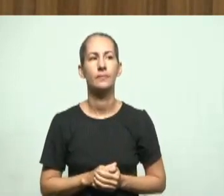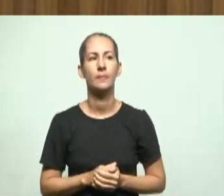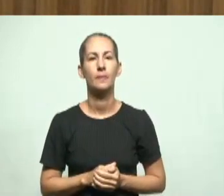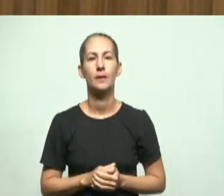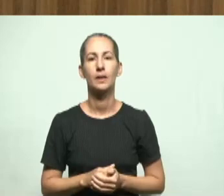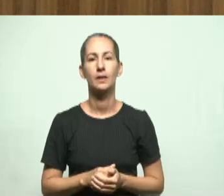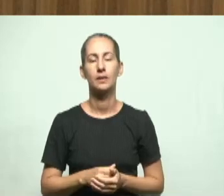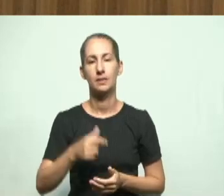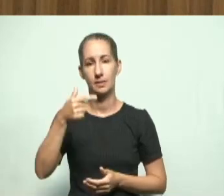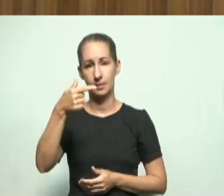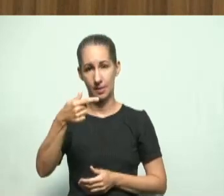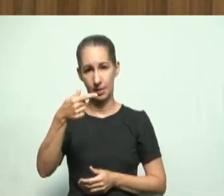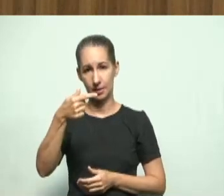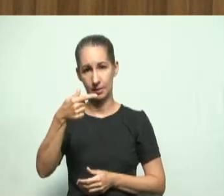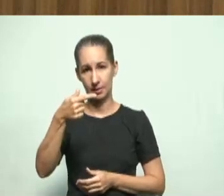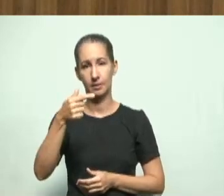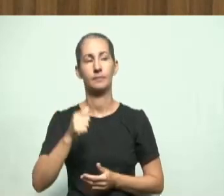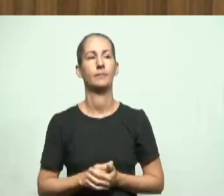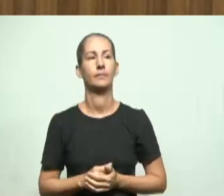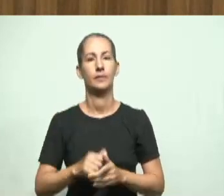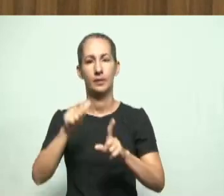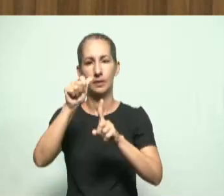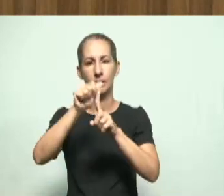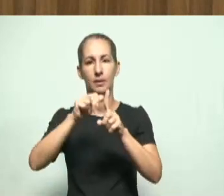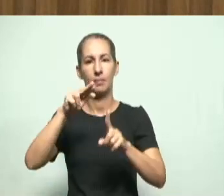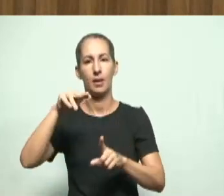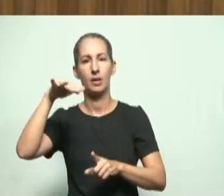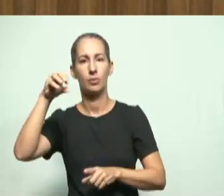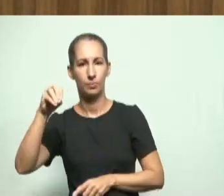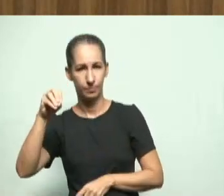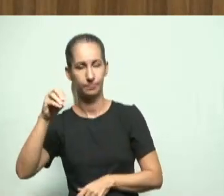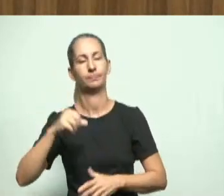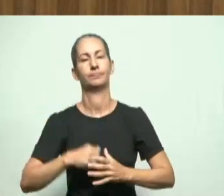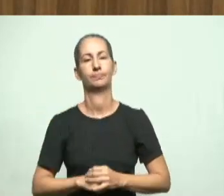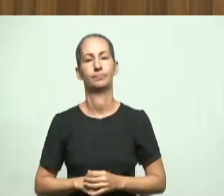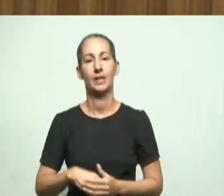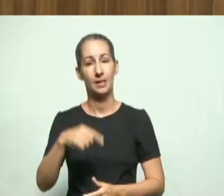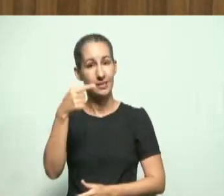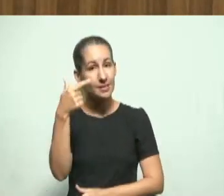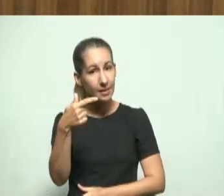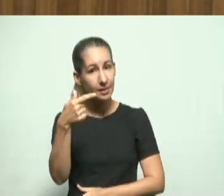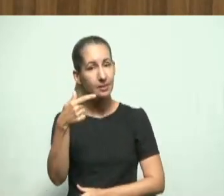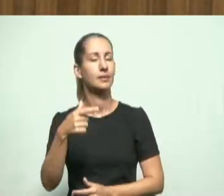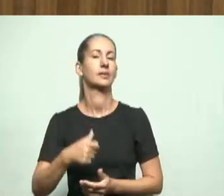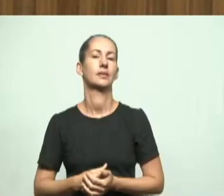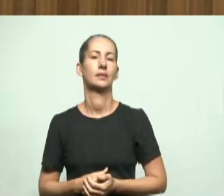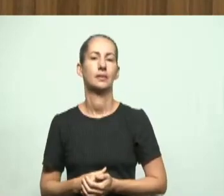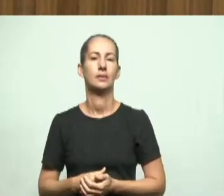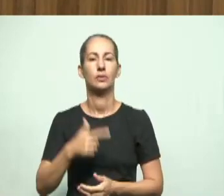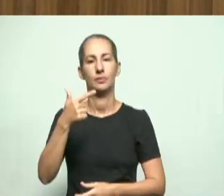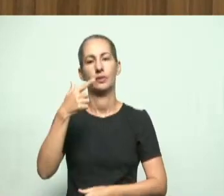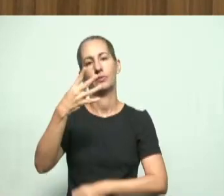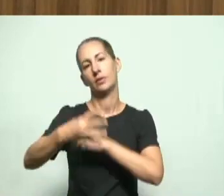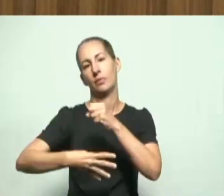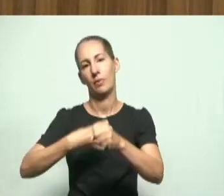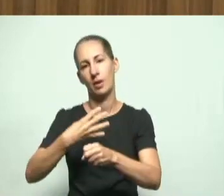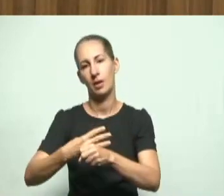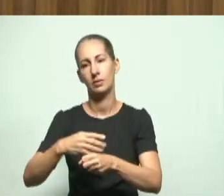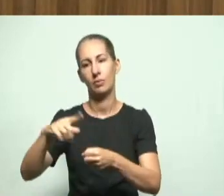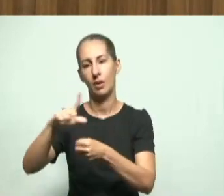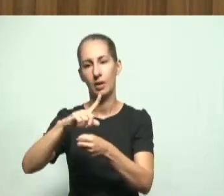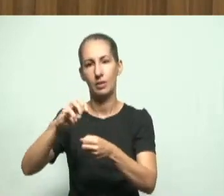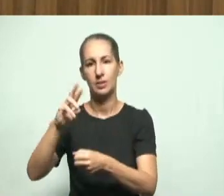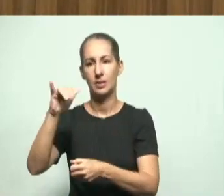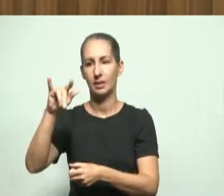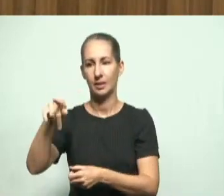Hoje é 7. 7 de maio. 7 de maio, 2024. A Lagoa do